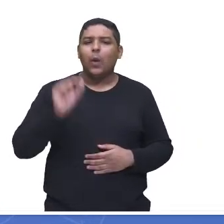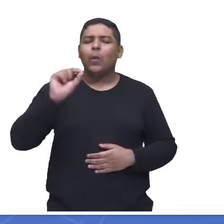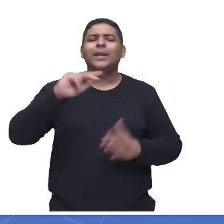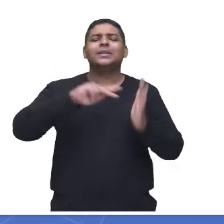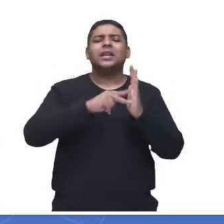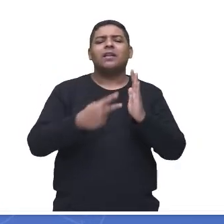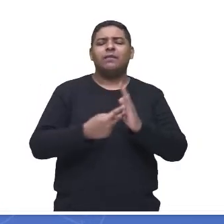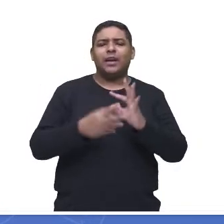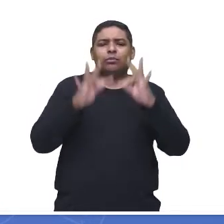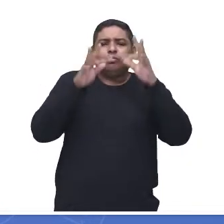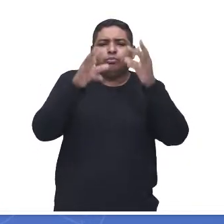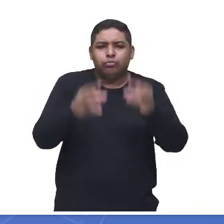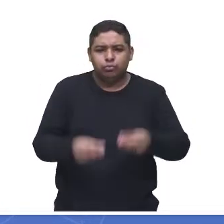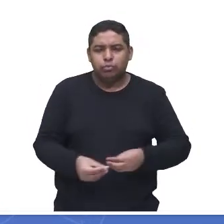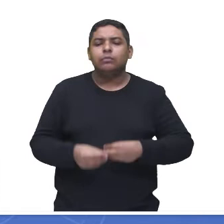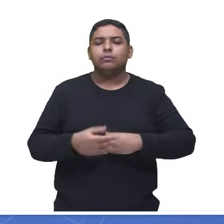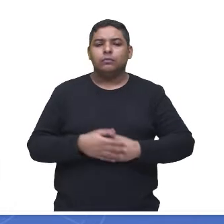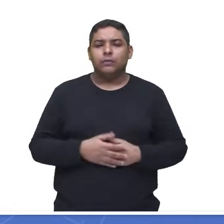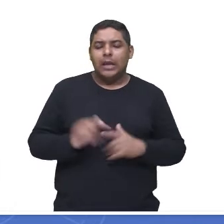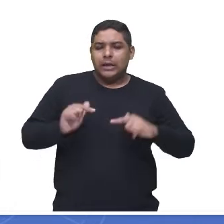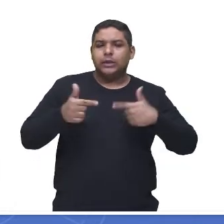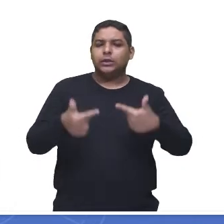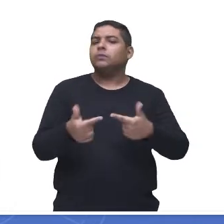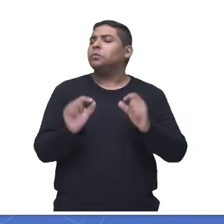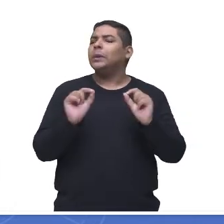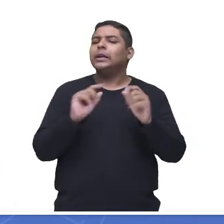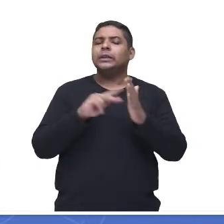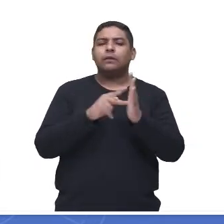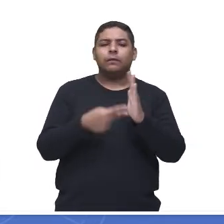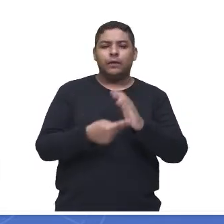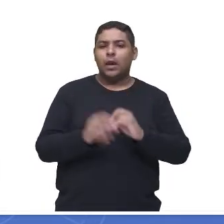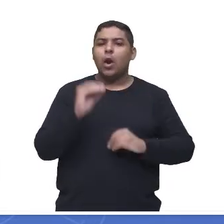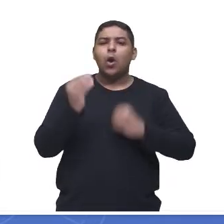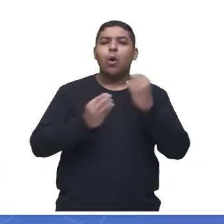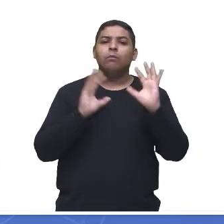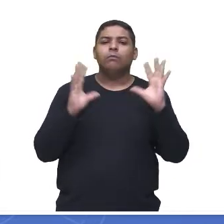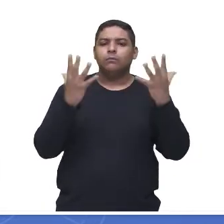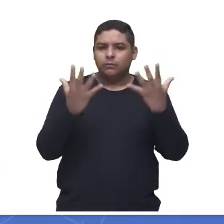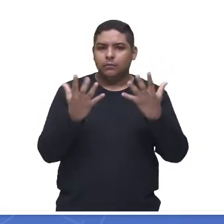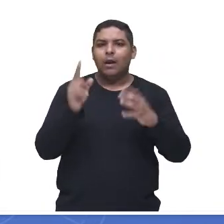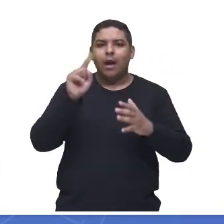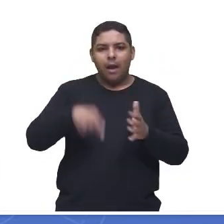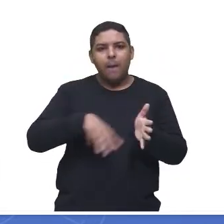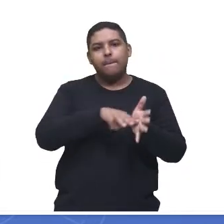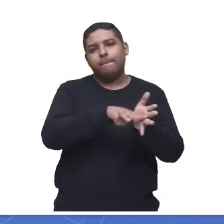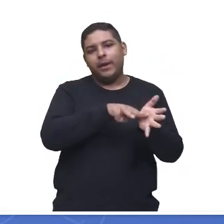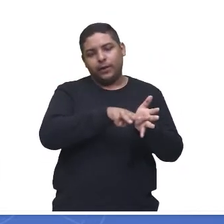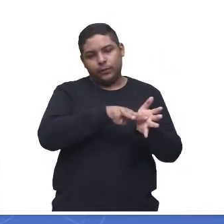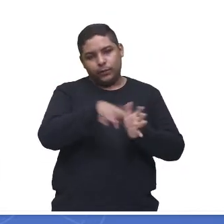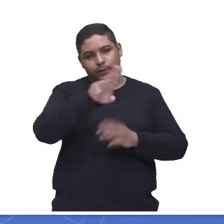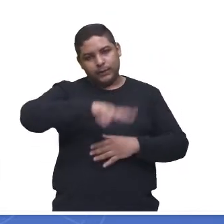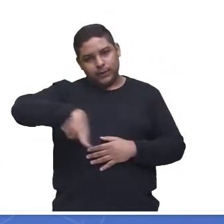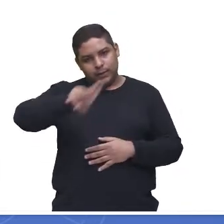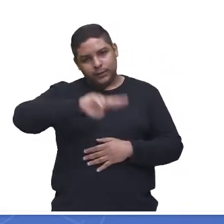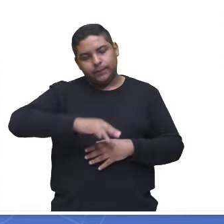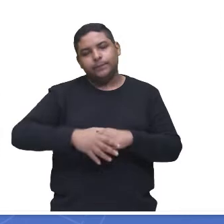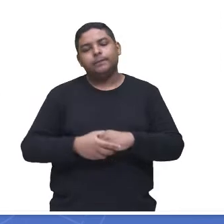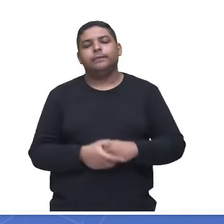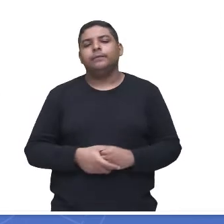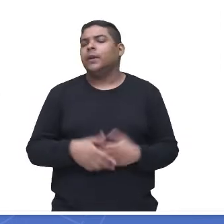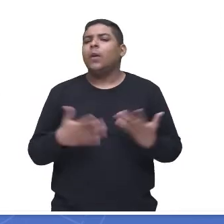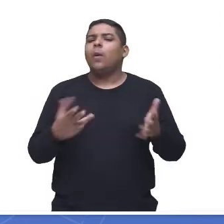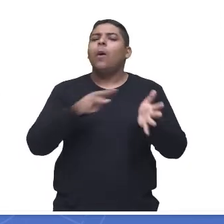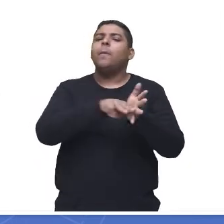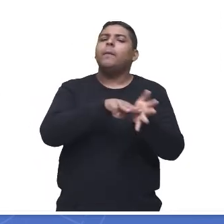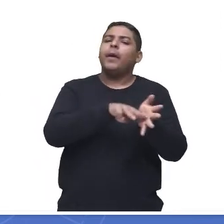aí? Esse saber ativo. Como é que ele acontece? Através de um método, né? Que